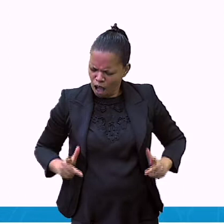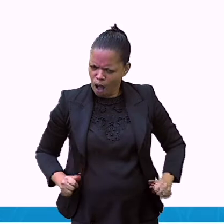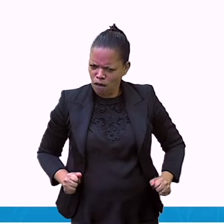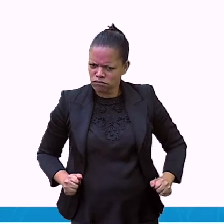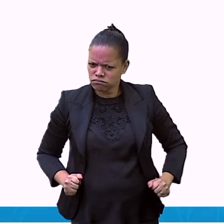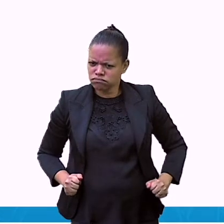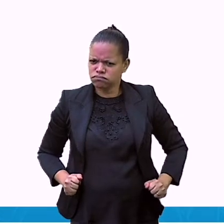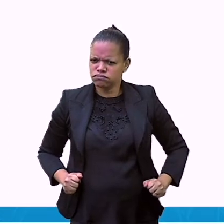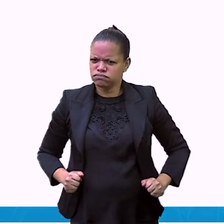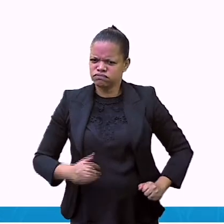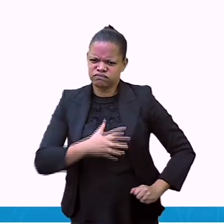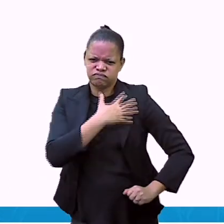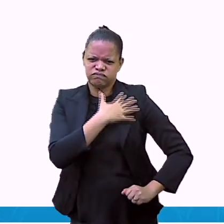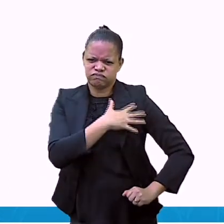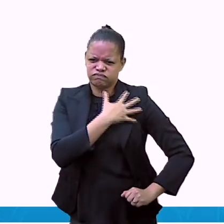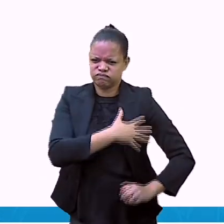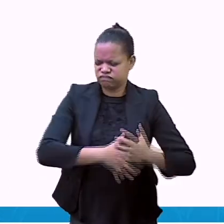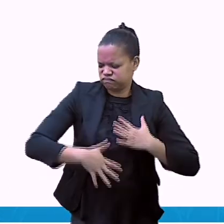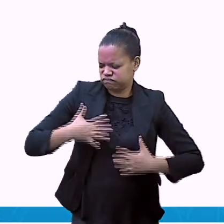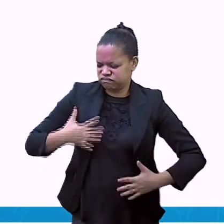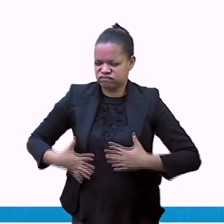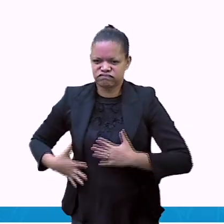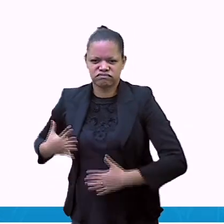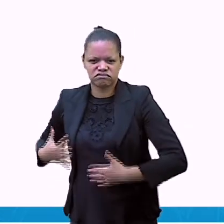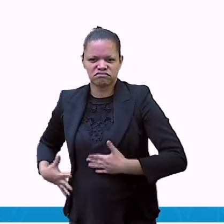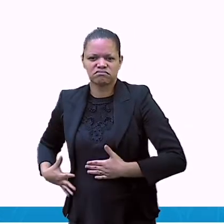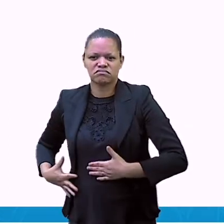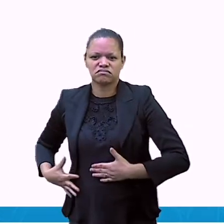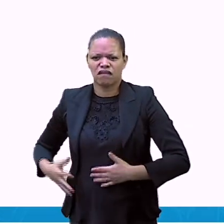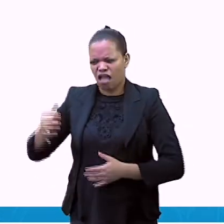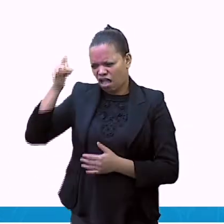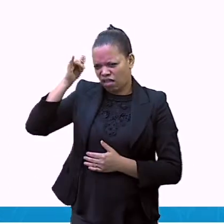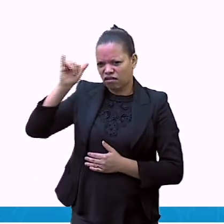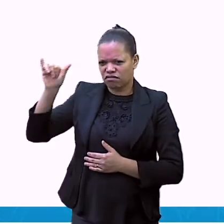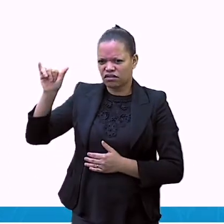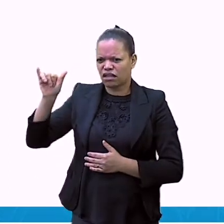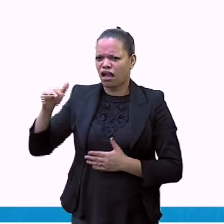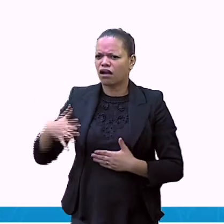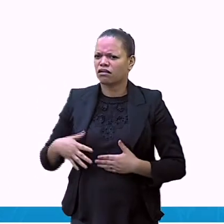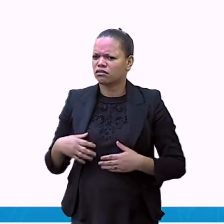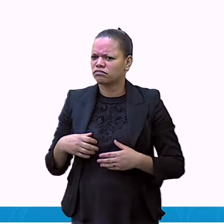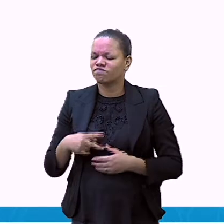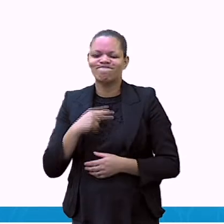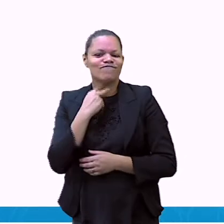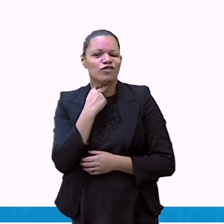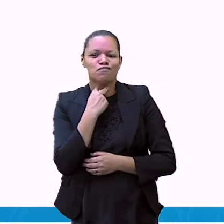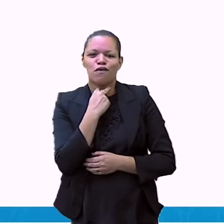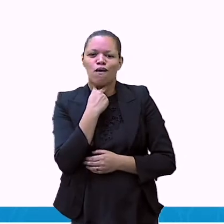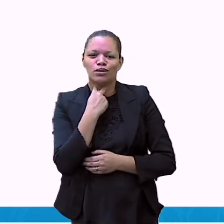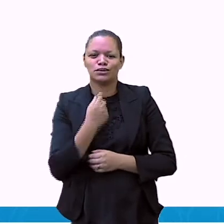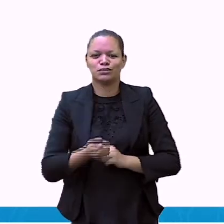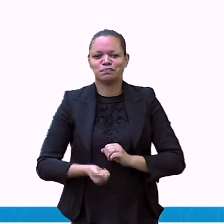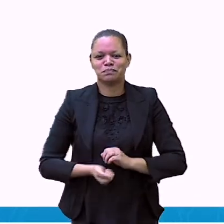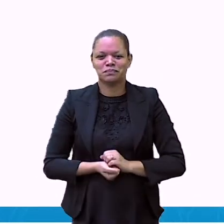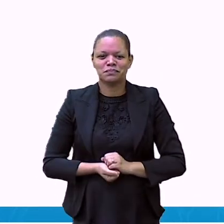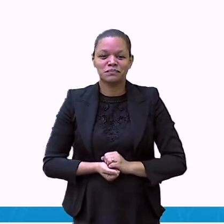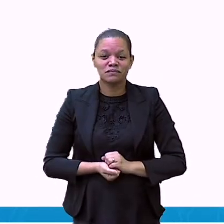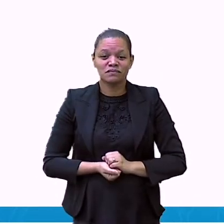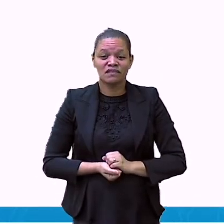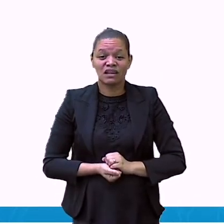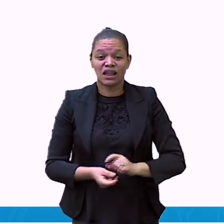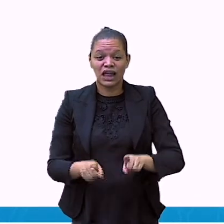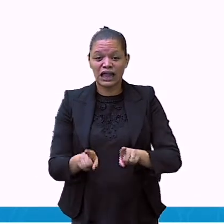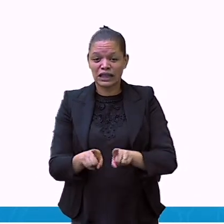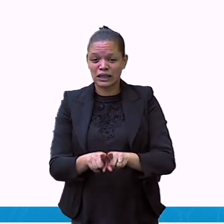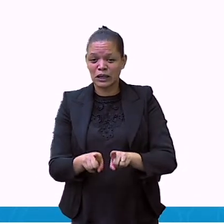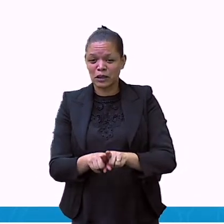eu evite alguma doença? Lavar bem as frutas e legumes antes de consumi-los. Será que essa atitude